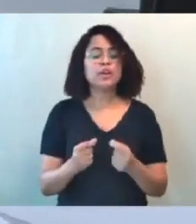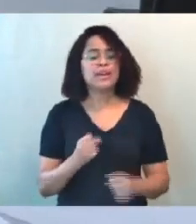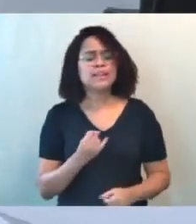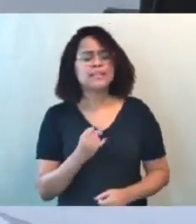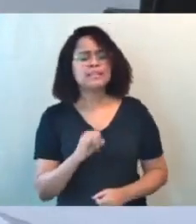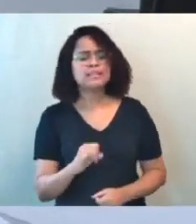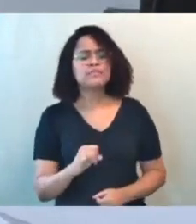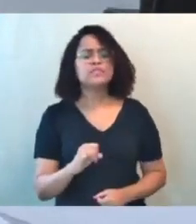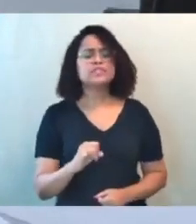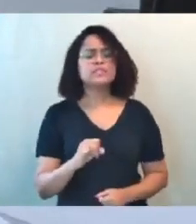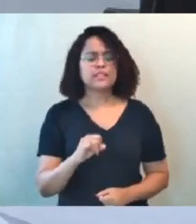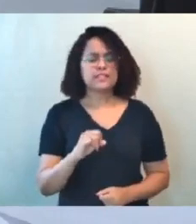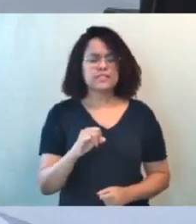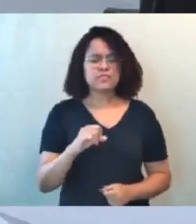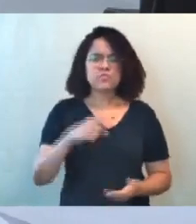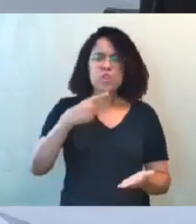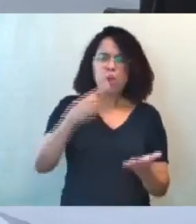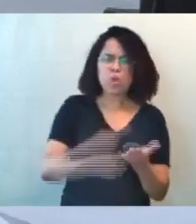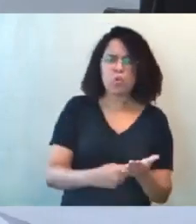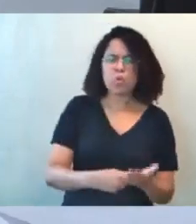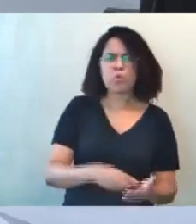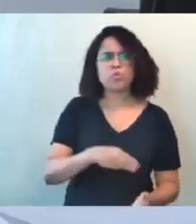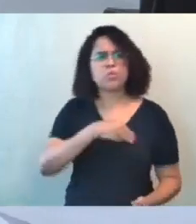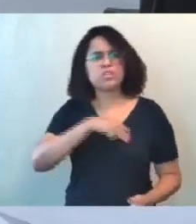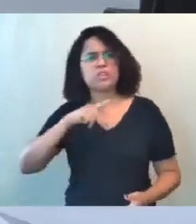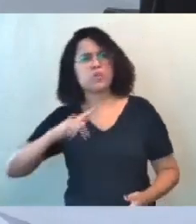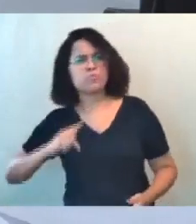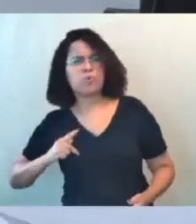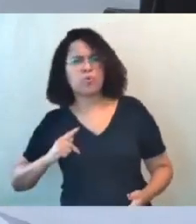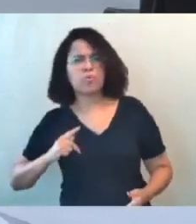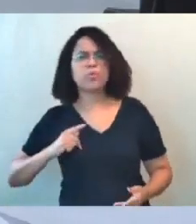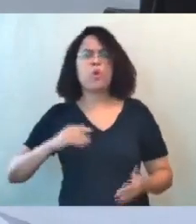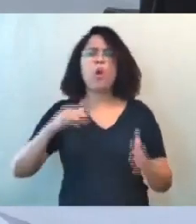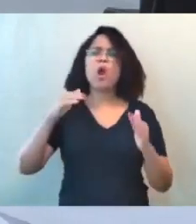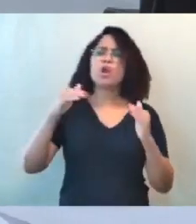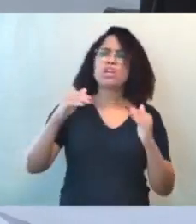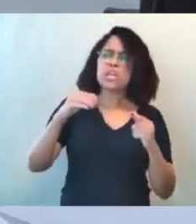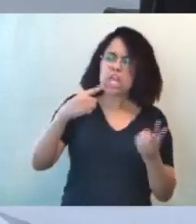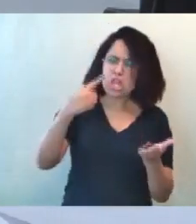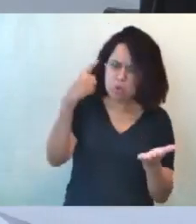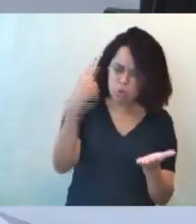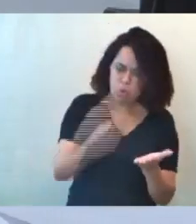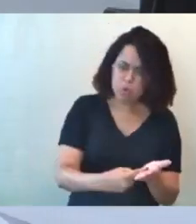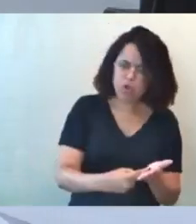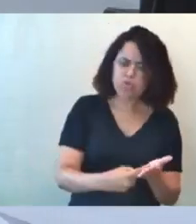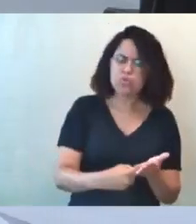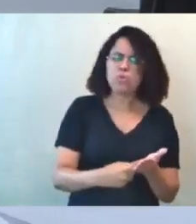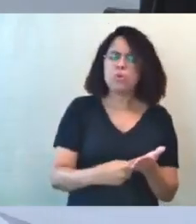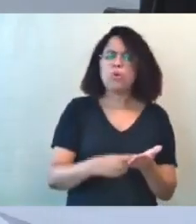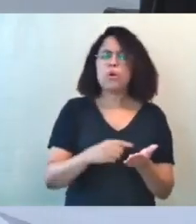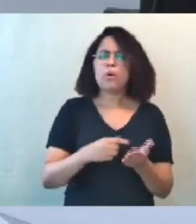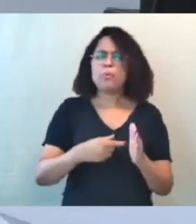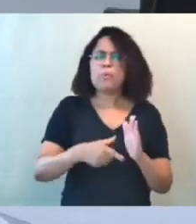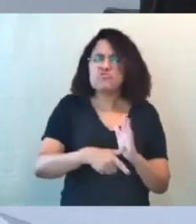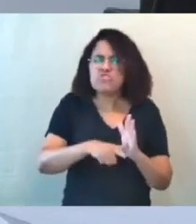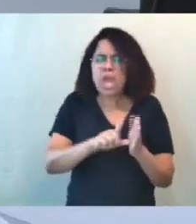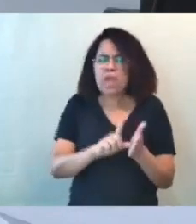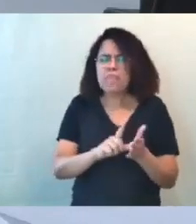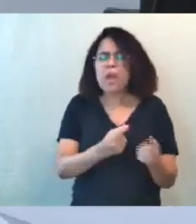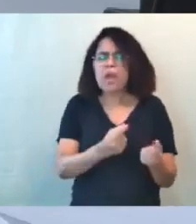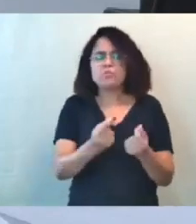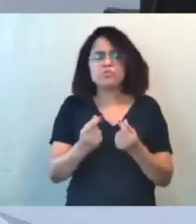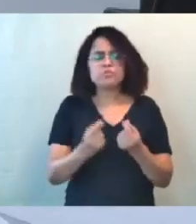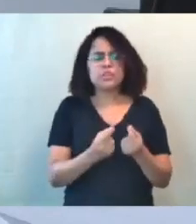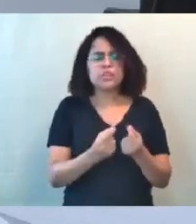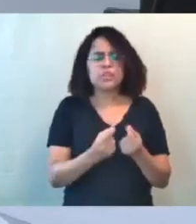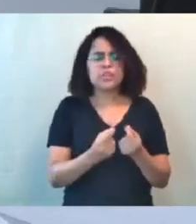um acordo com o Ministério Público, onde o Ministério Público concordou em ter um certo adiantamento, e considerando que vocês, inclusive, compraram